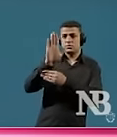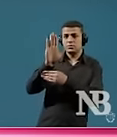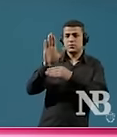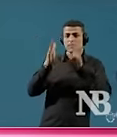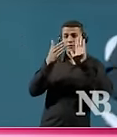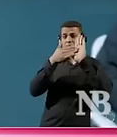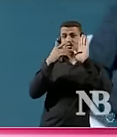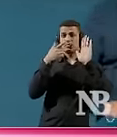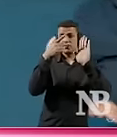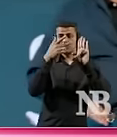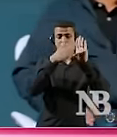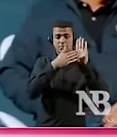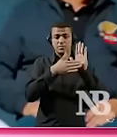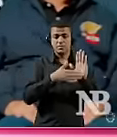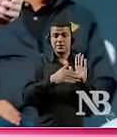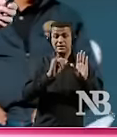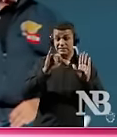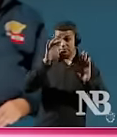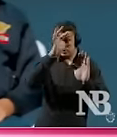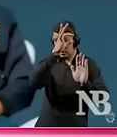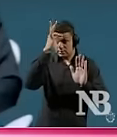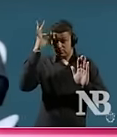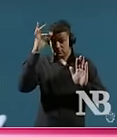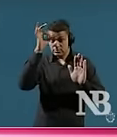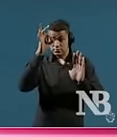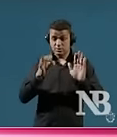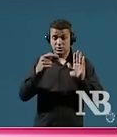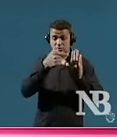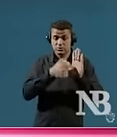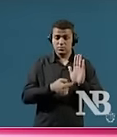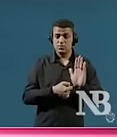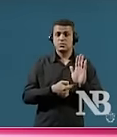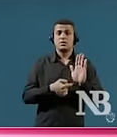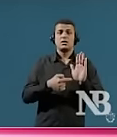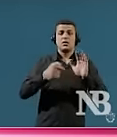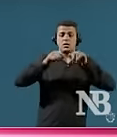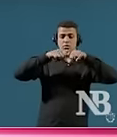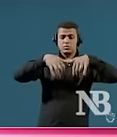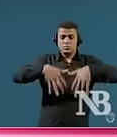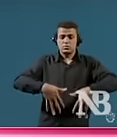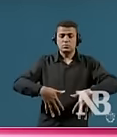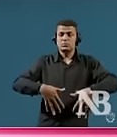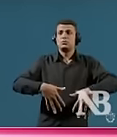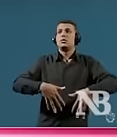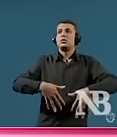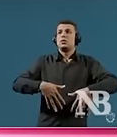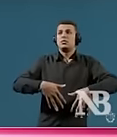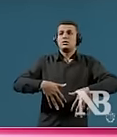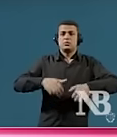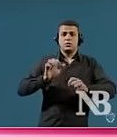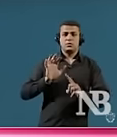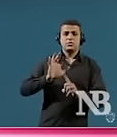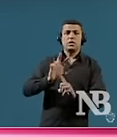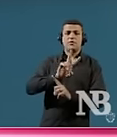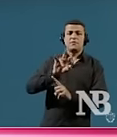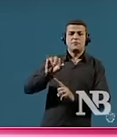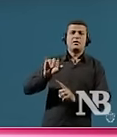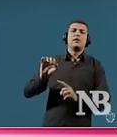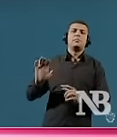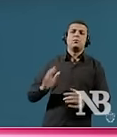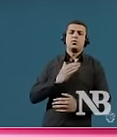aquilo, se você não for genuíno com isso, a tua árvore genealógica, mas de influência, ela vai morrer,